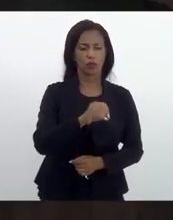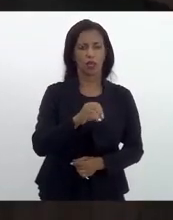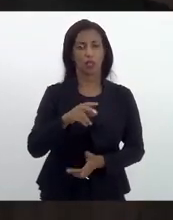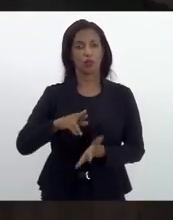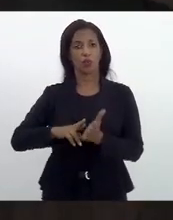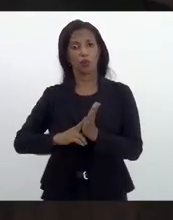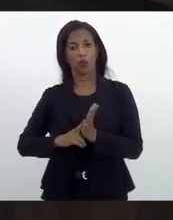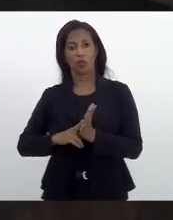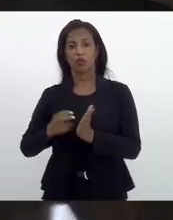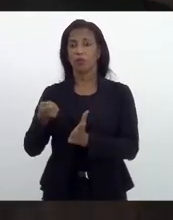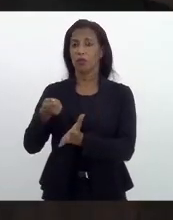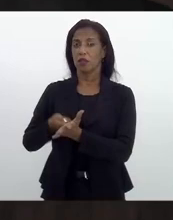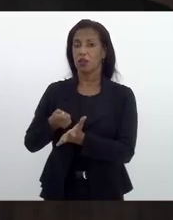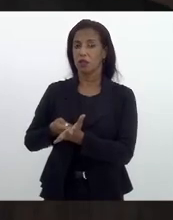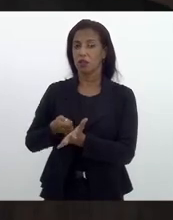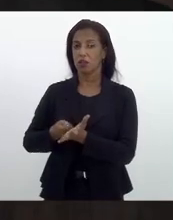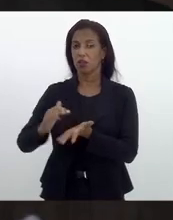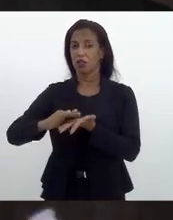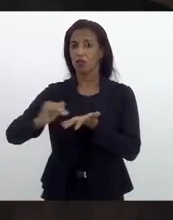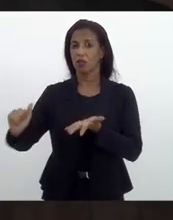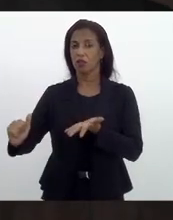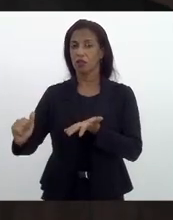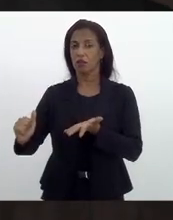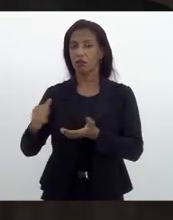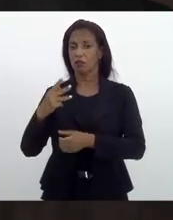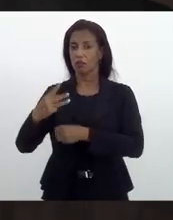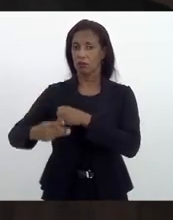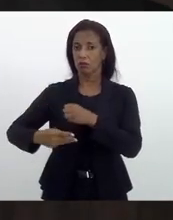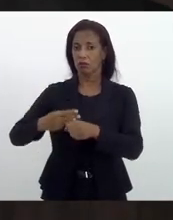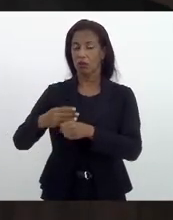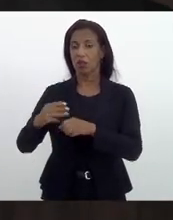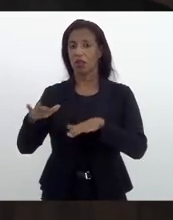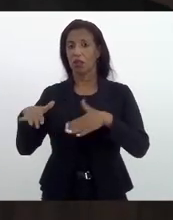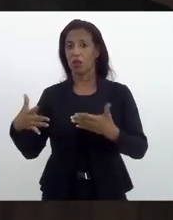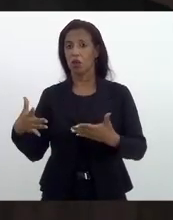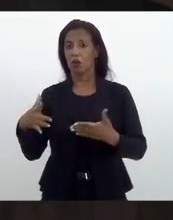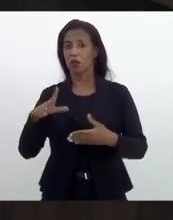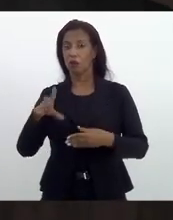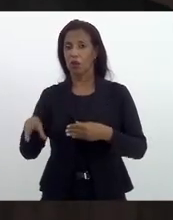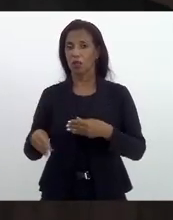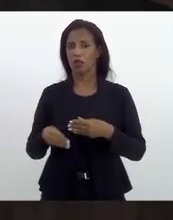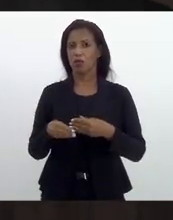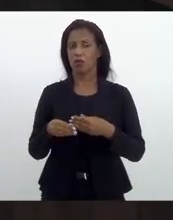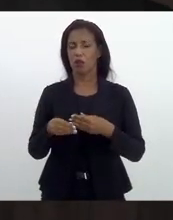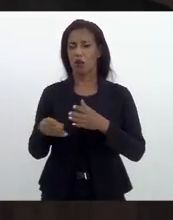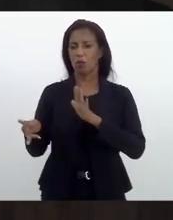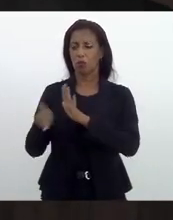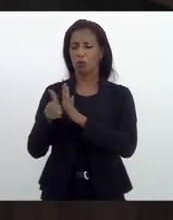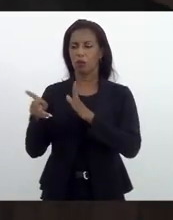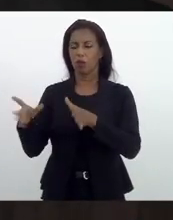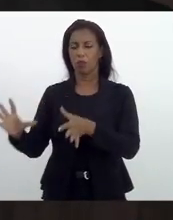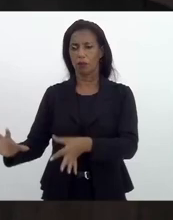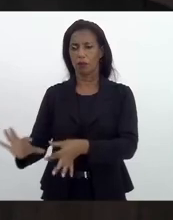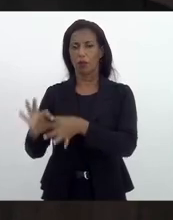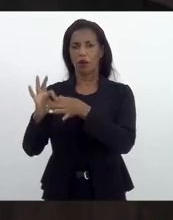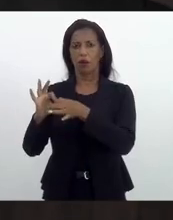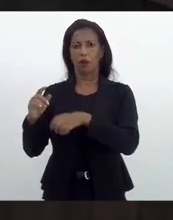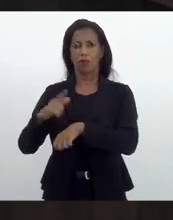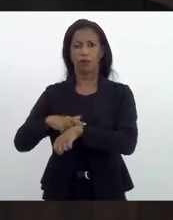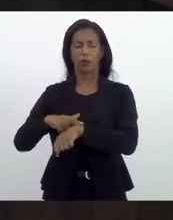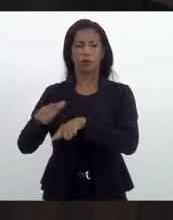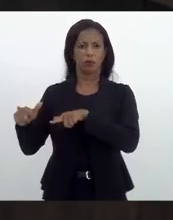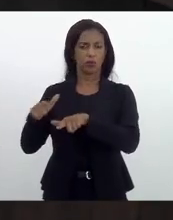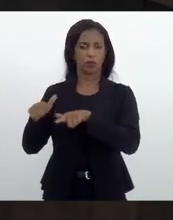regime exige a extinção do triênio enquanto um adicional exclusivamente vinculado ao tempo de serviço.